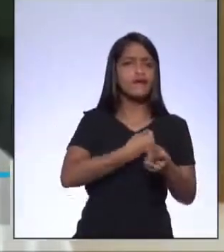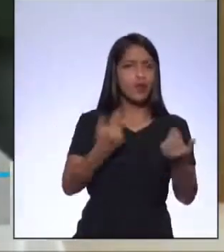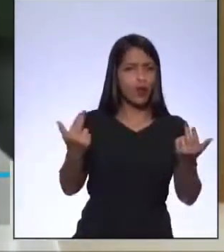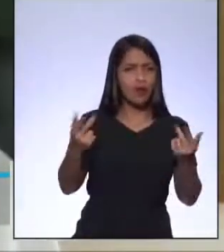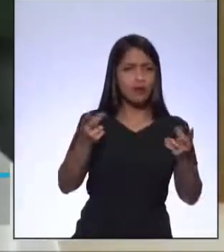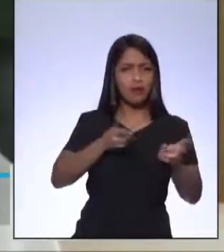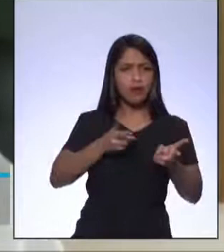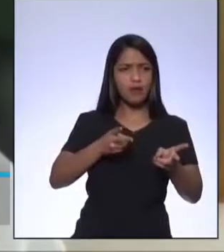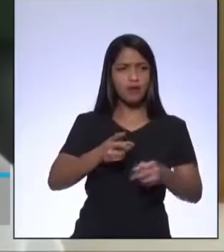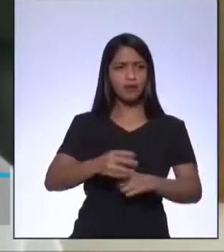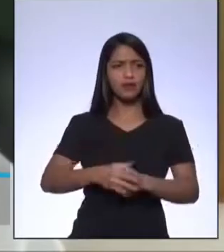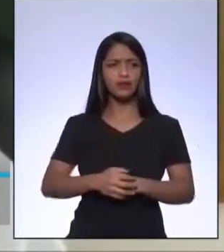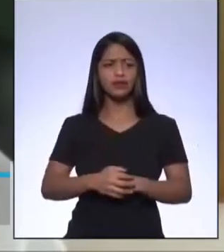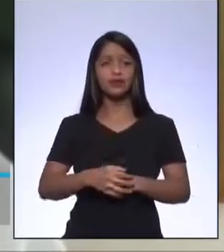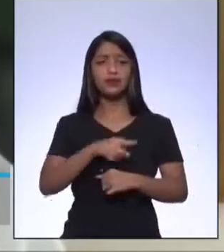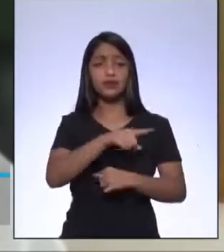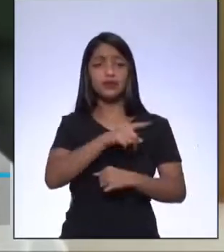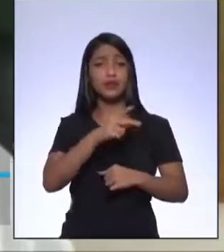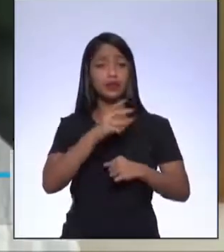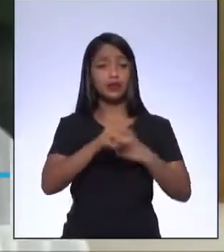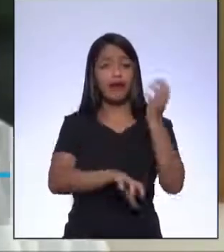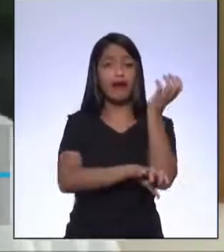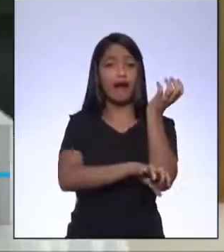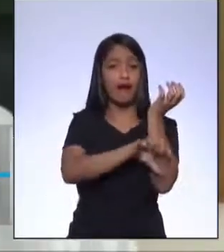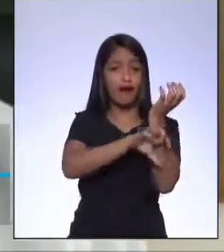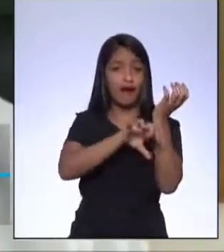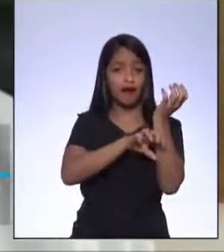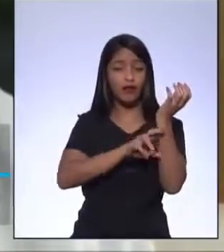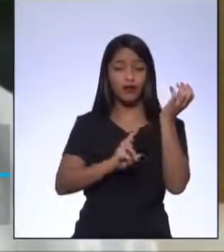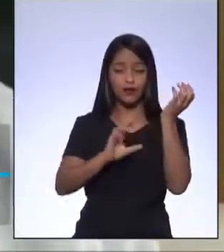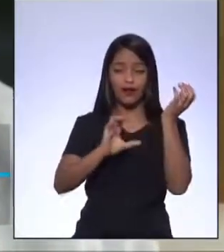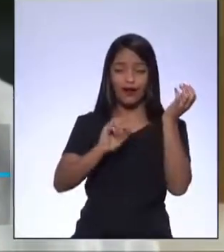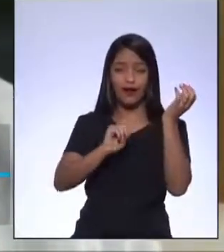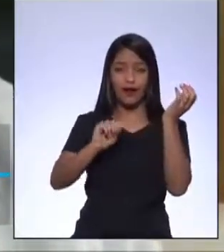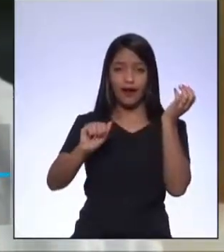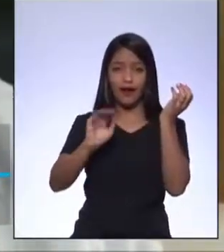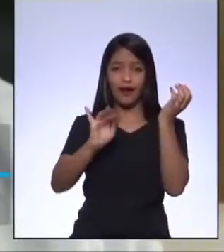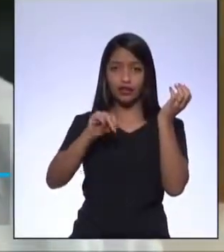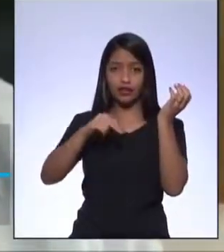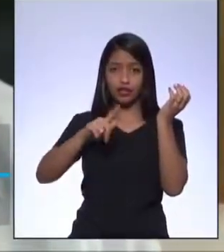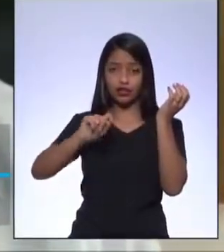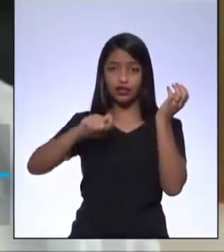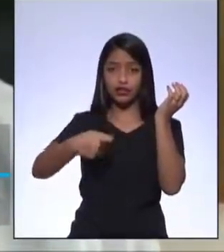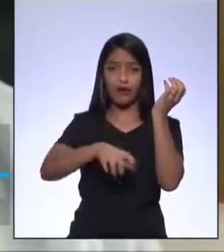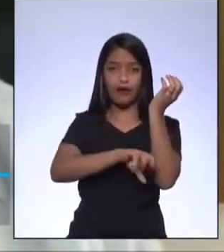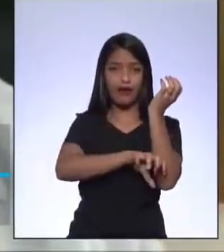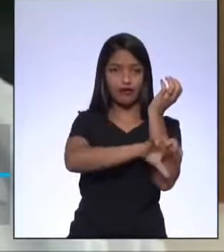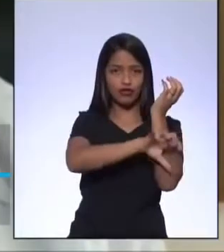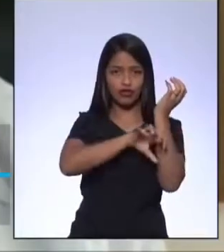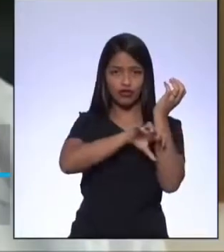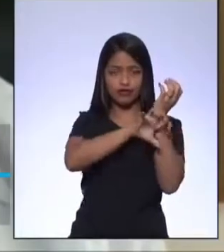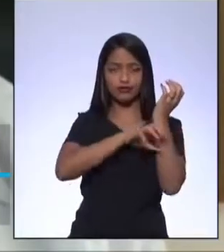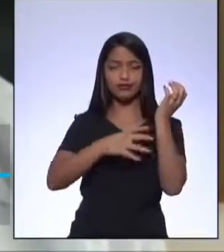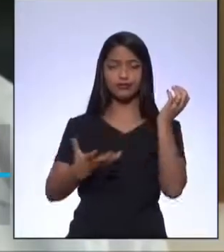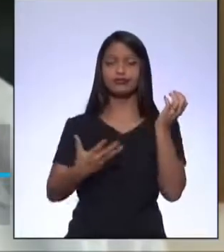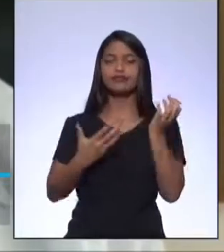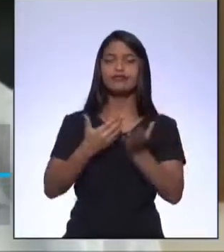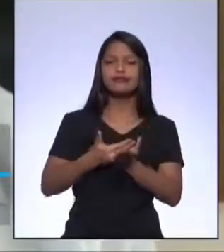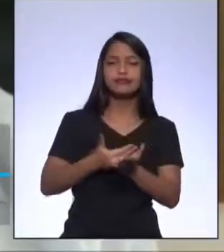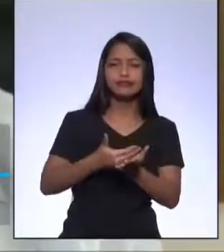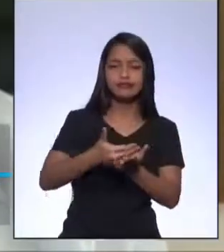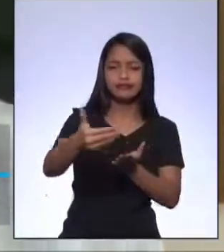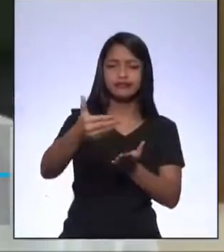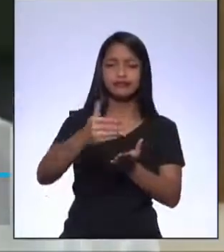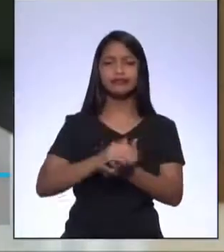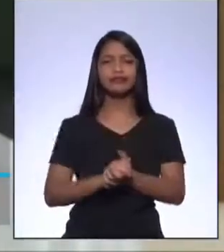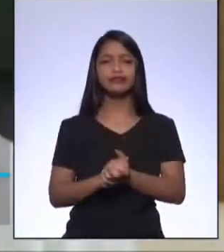Pode até ter um ou outro que sim, mas, né? Então vamos lá, para começar. A gente vai